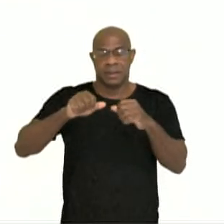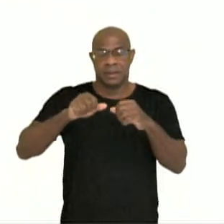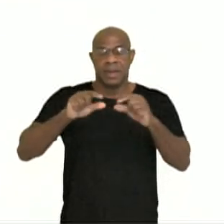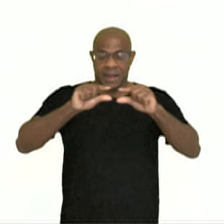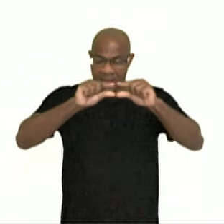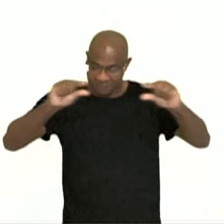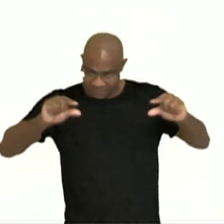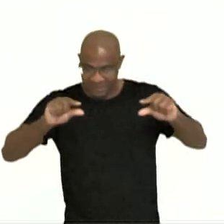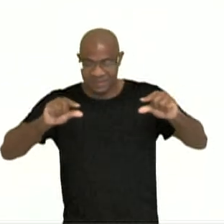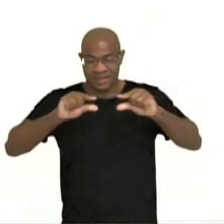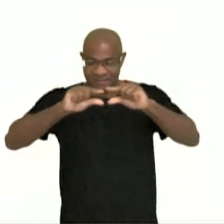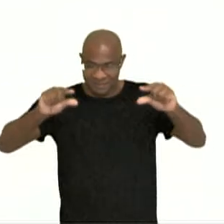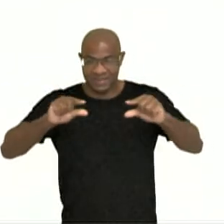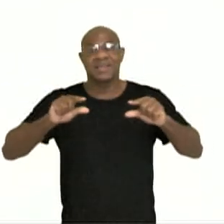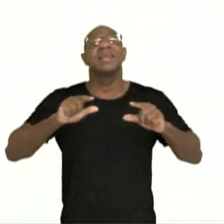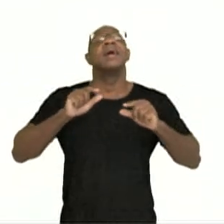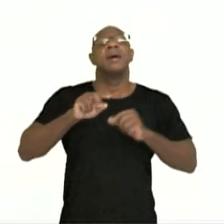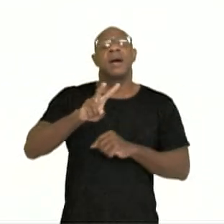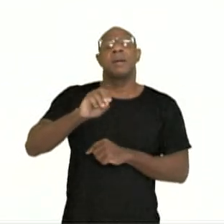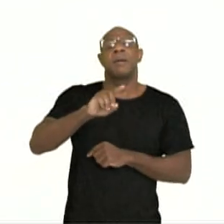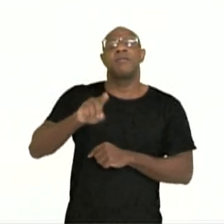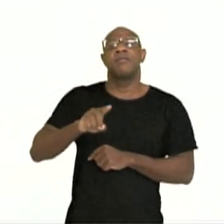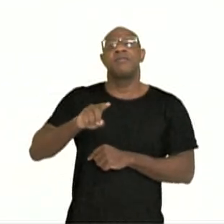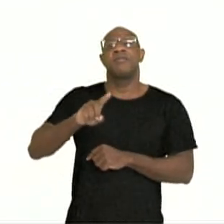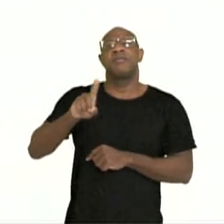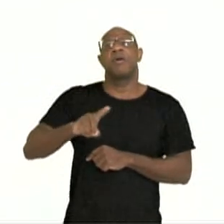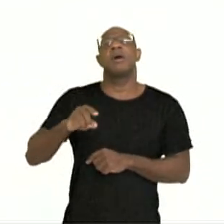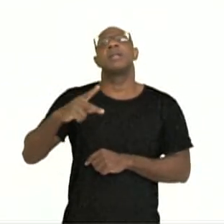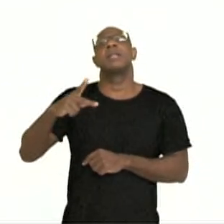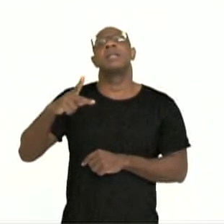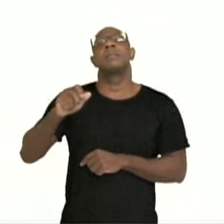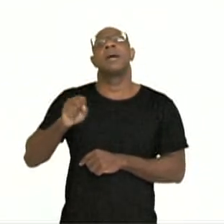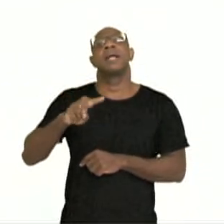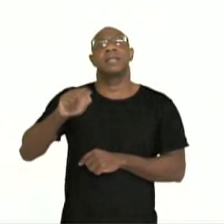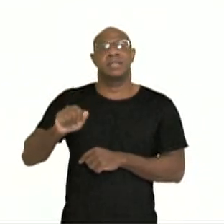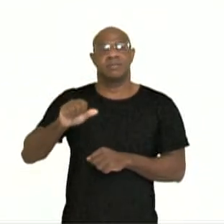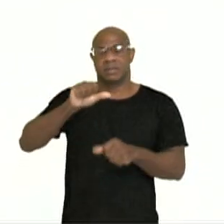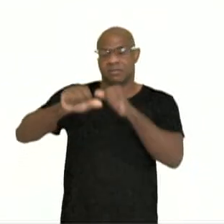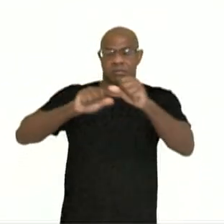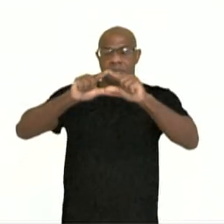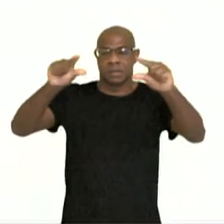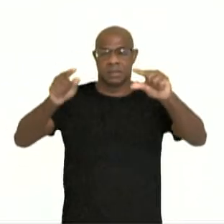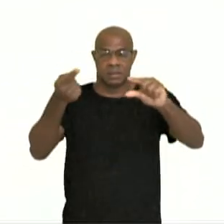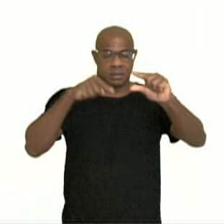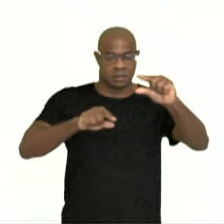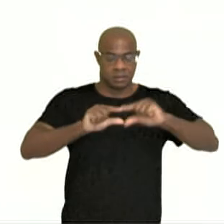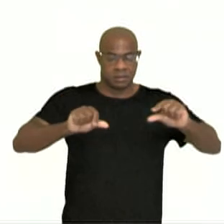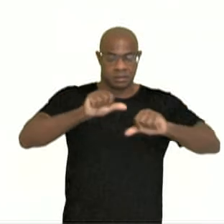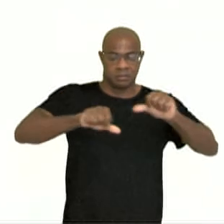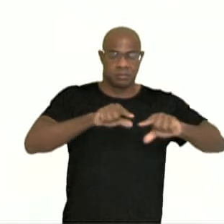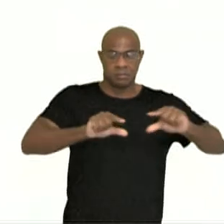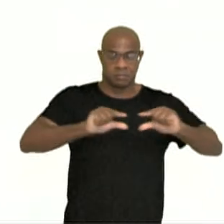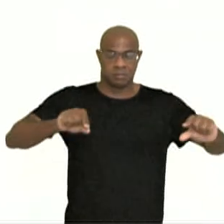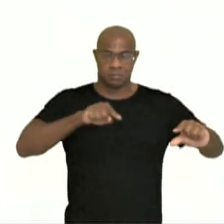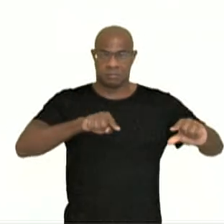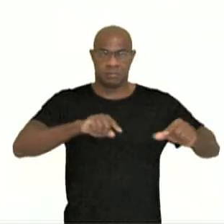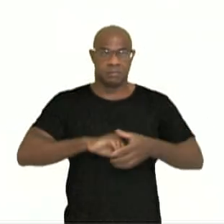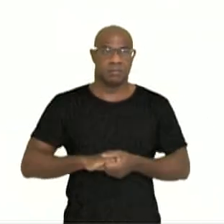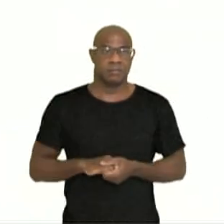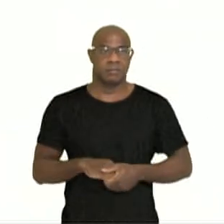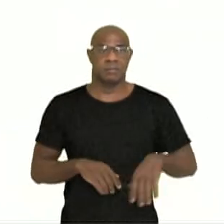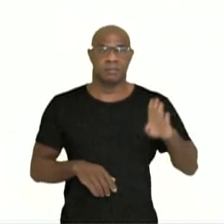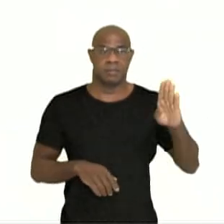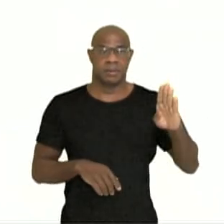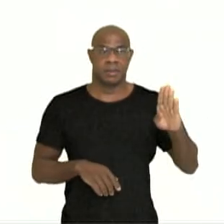A. Kelly will use the telephone. Né? Transformar essa frase aqui na voz passiva. B. He sent lots